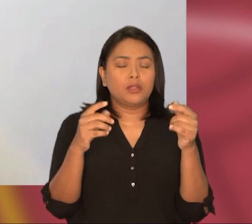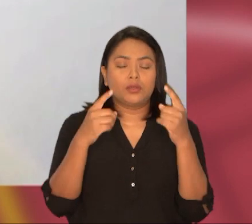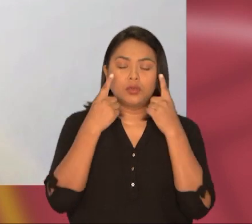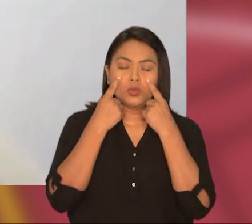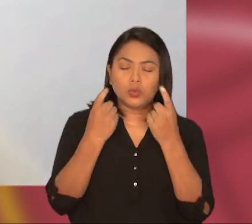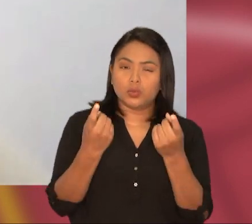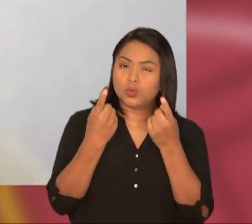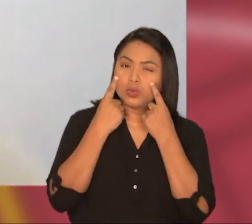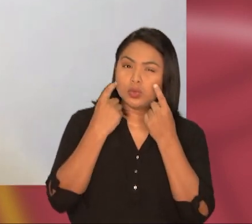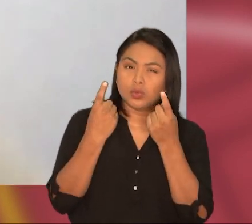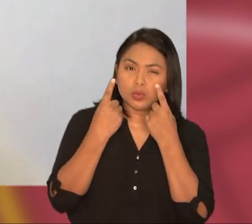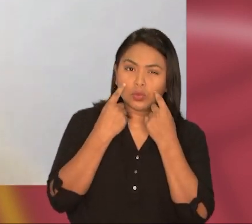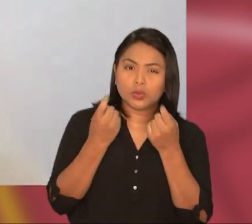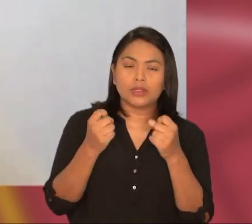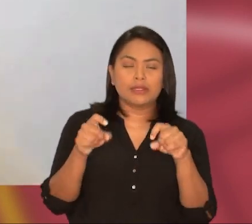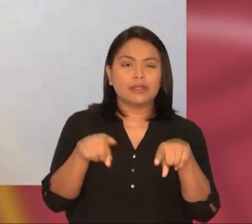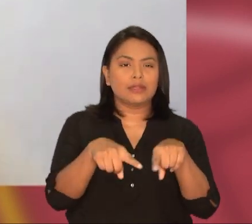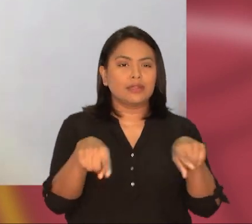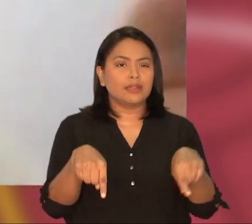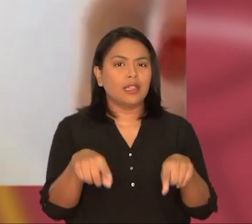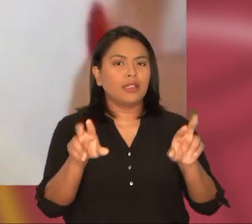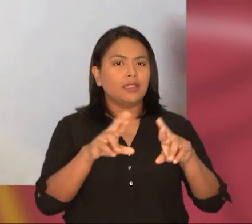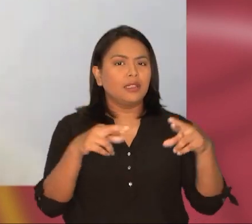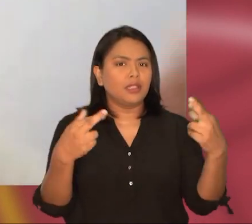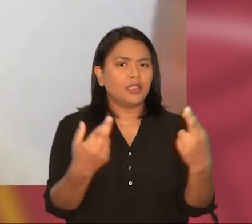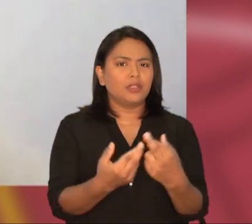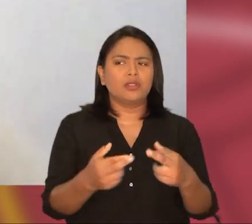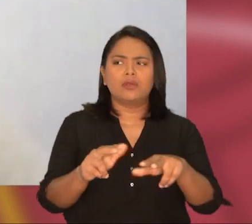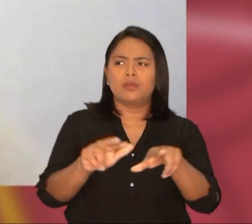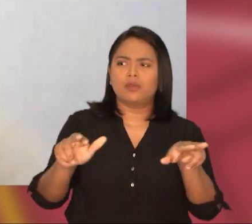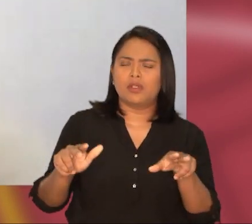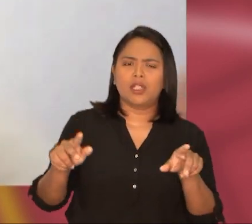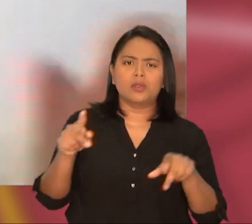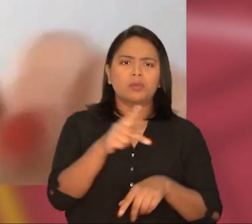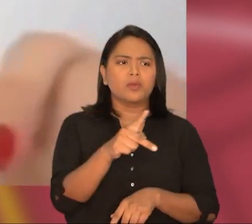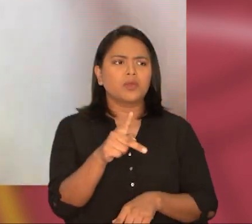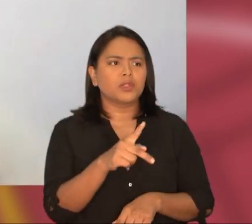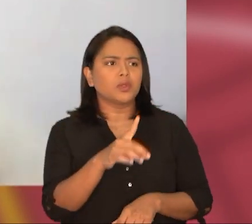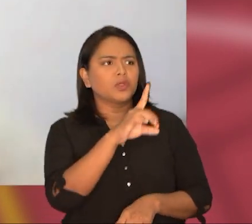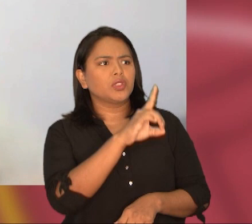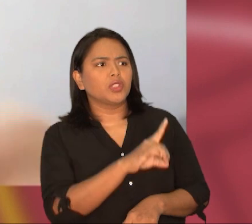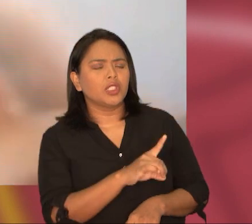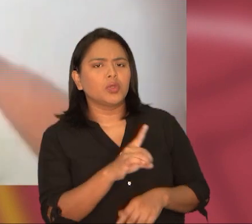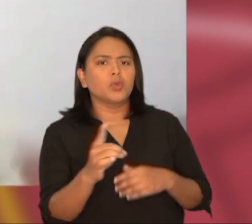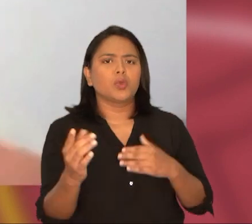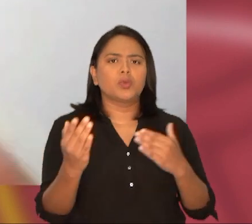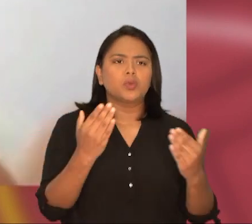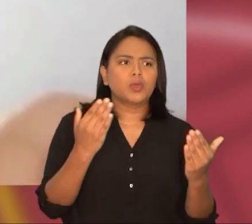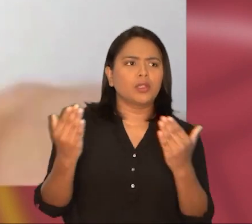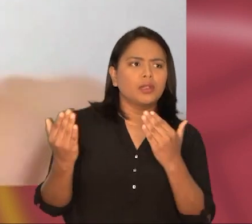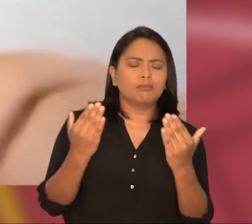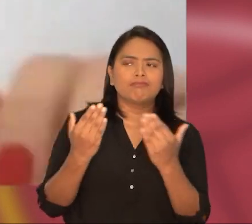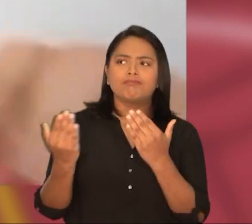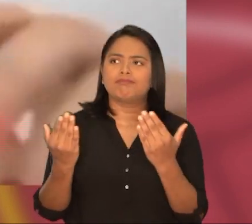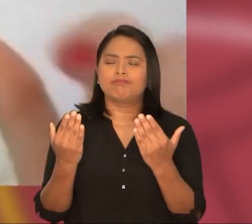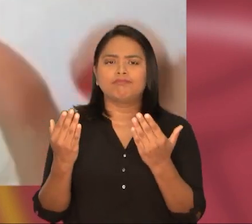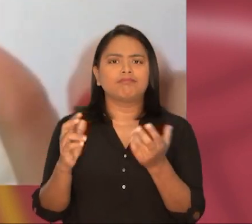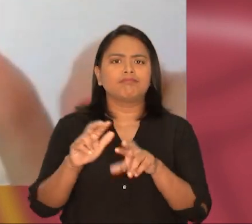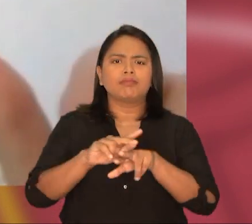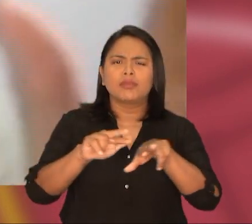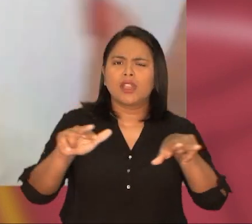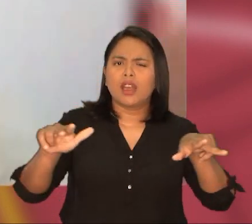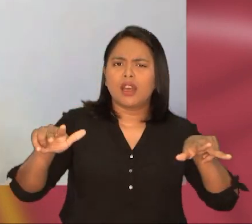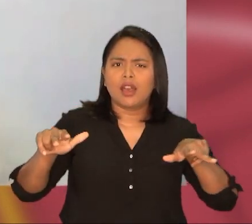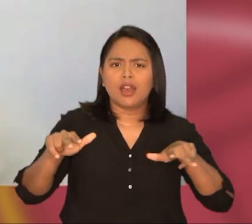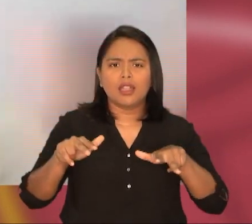nós estávamos numa sala de reunião com muitas professoras, diretores, as terapeutas, psicólogos, muitas